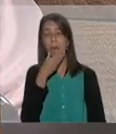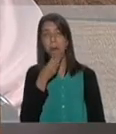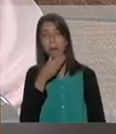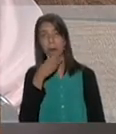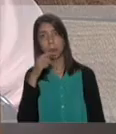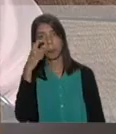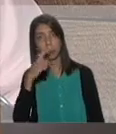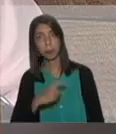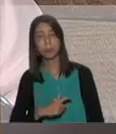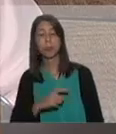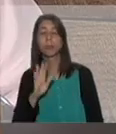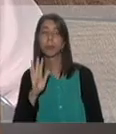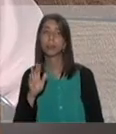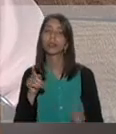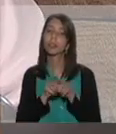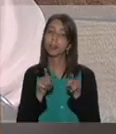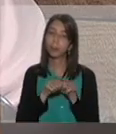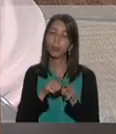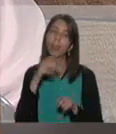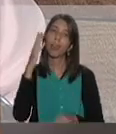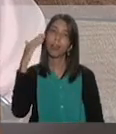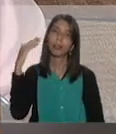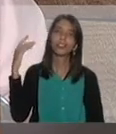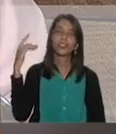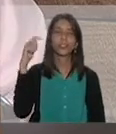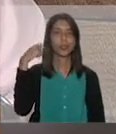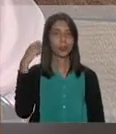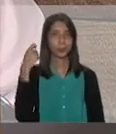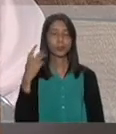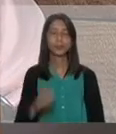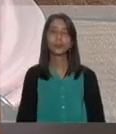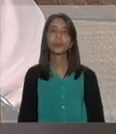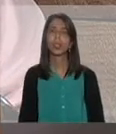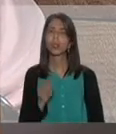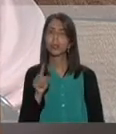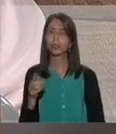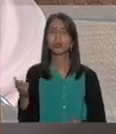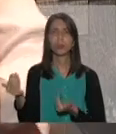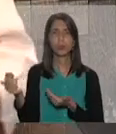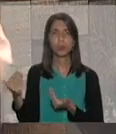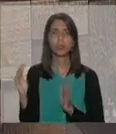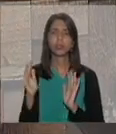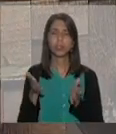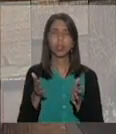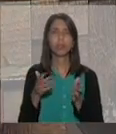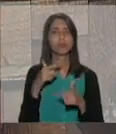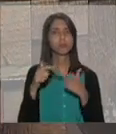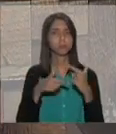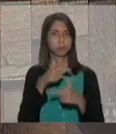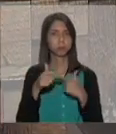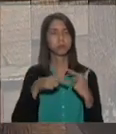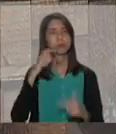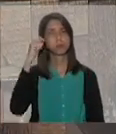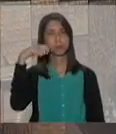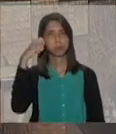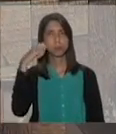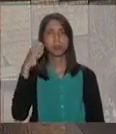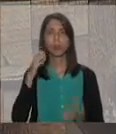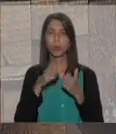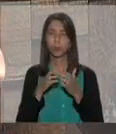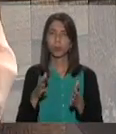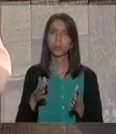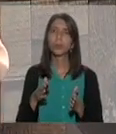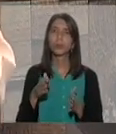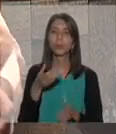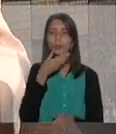Não só como homem, mas como artista, como ator, né? Você passou sua juventude toda já trabalhando